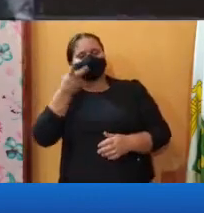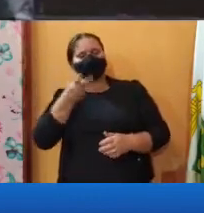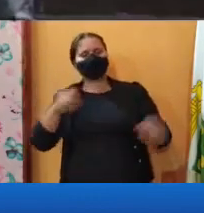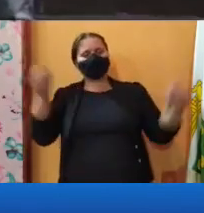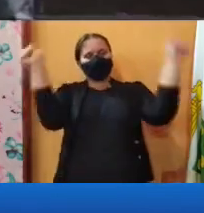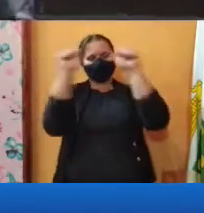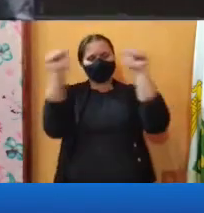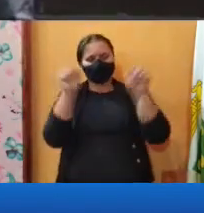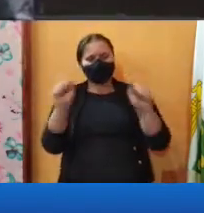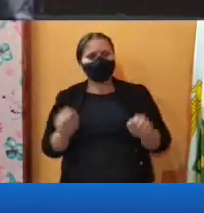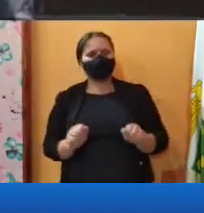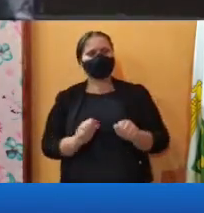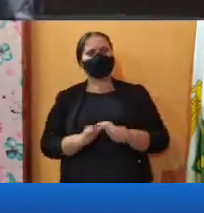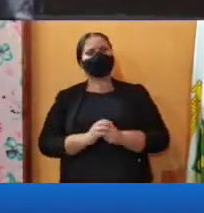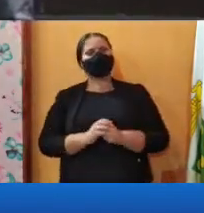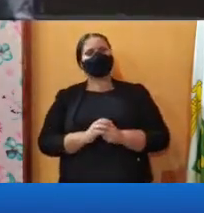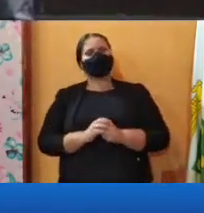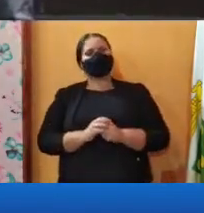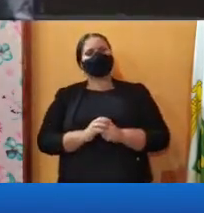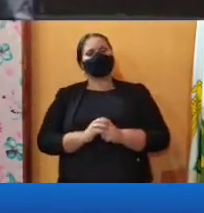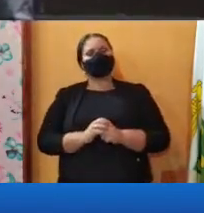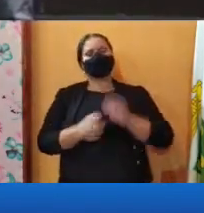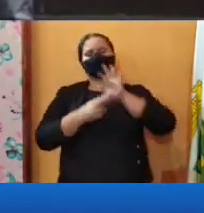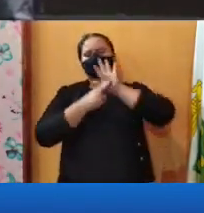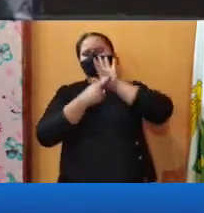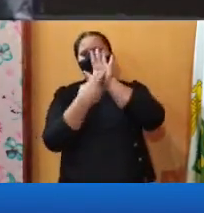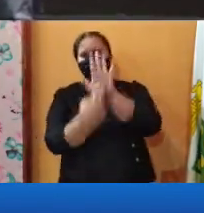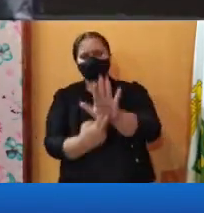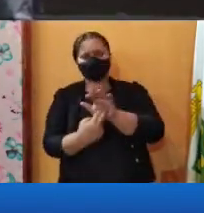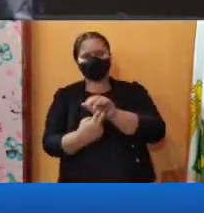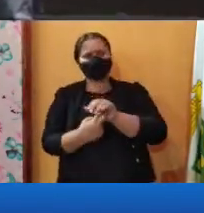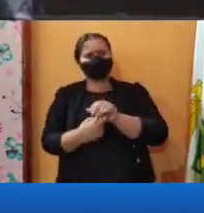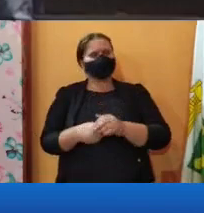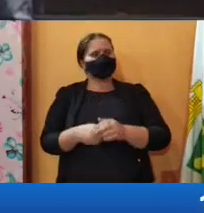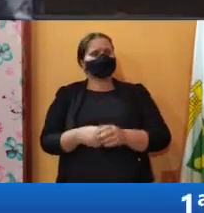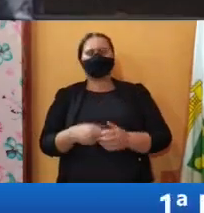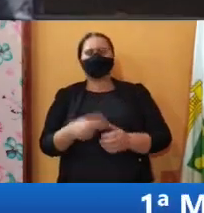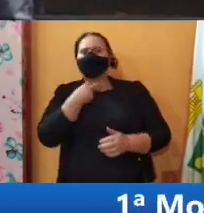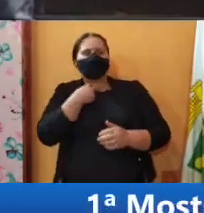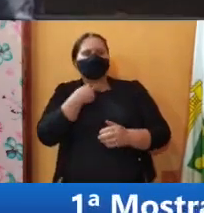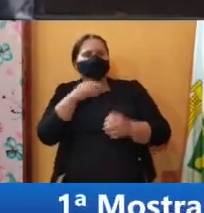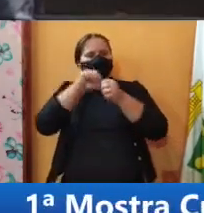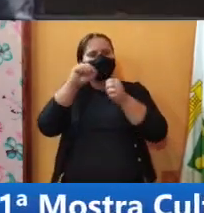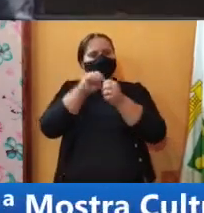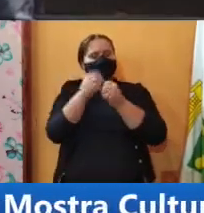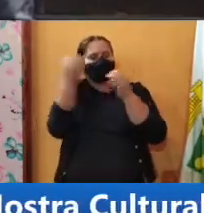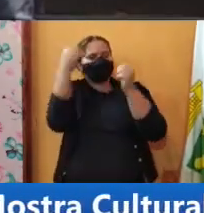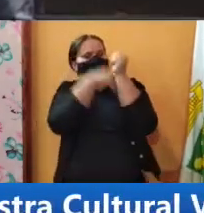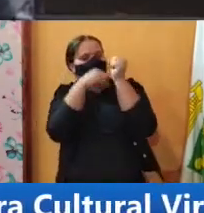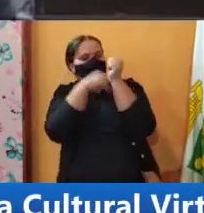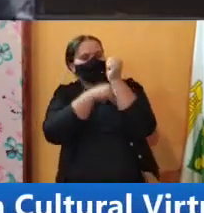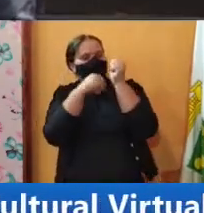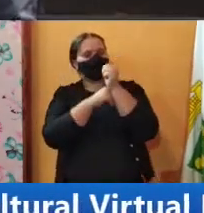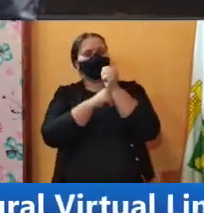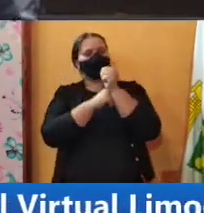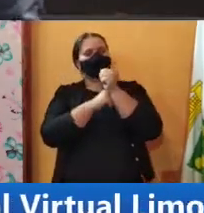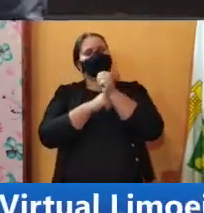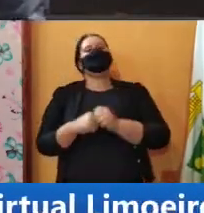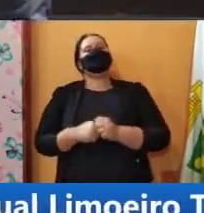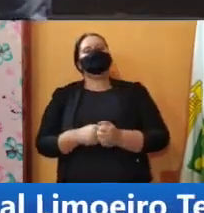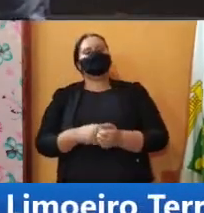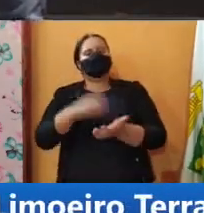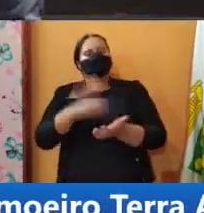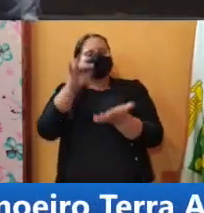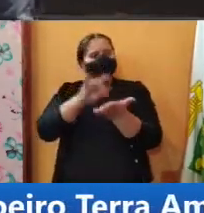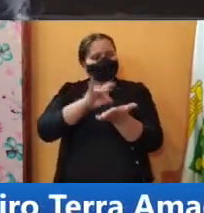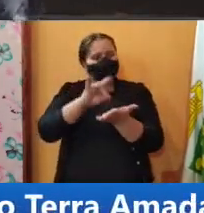arte, né, eu acredito que a arte, ela é para ser exposta. Não adianta você fazer alguma coisa e ficar guardadinha. Então, partindo desse ponto, a